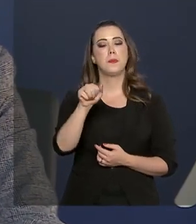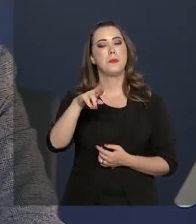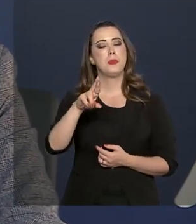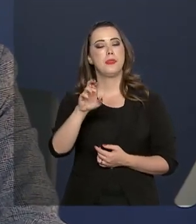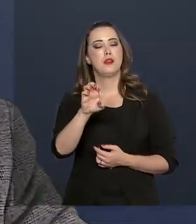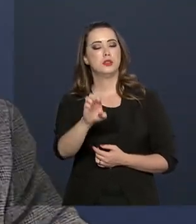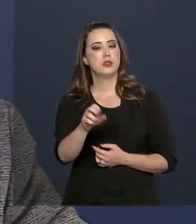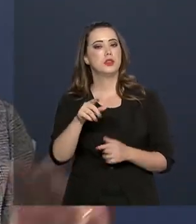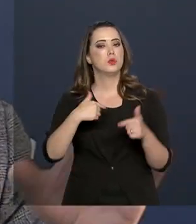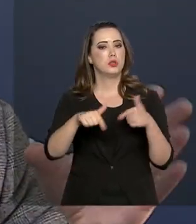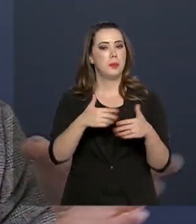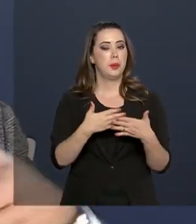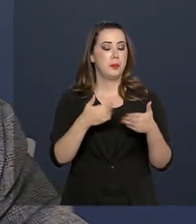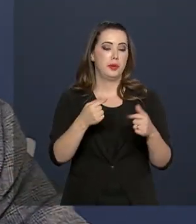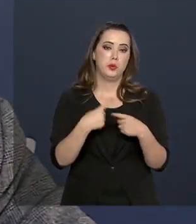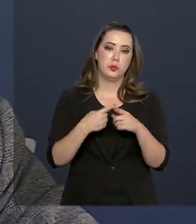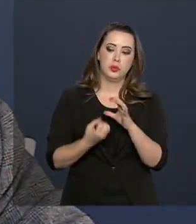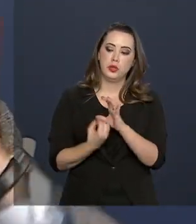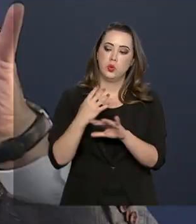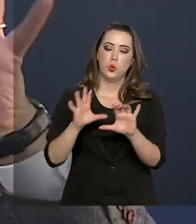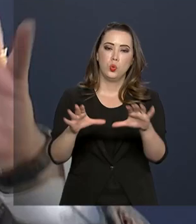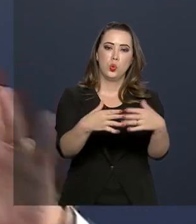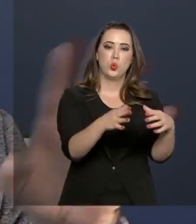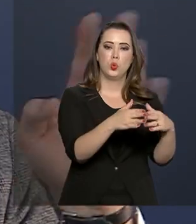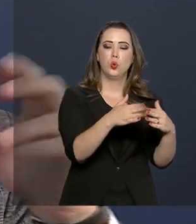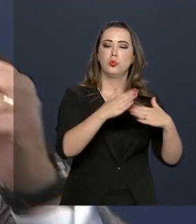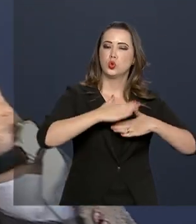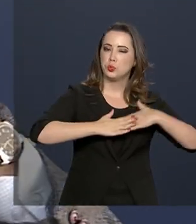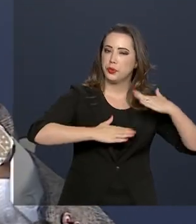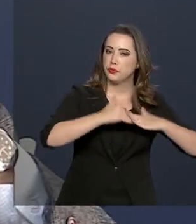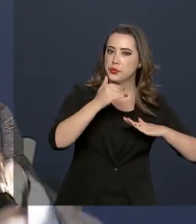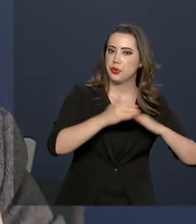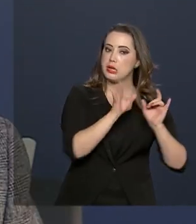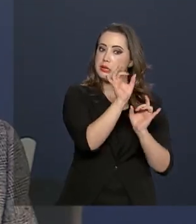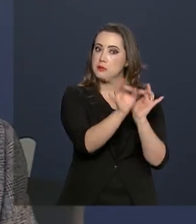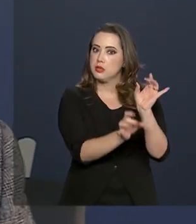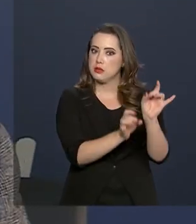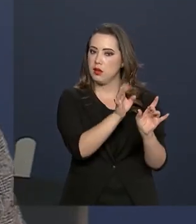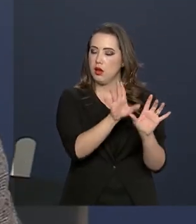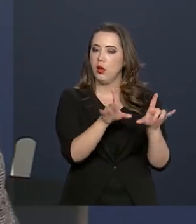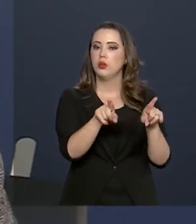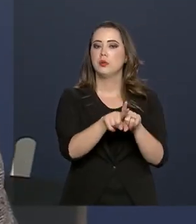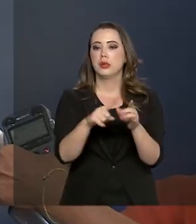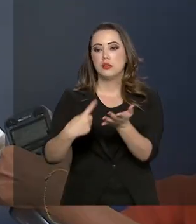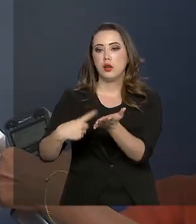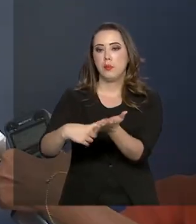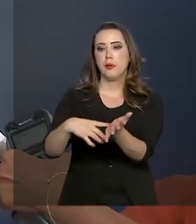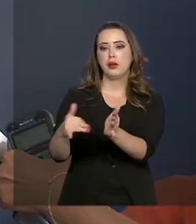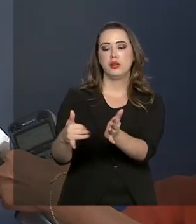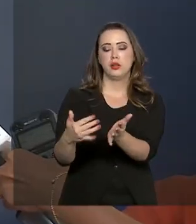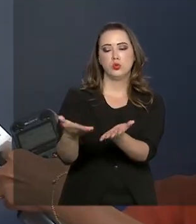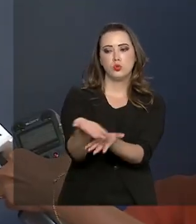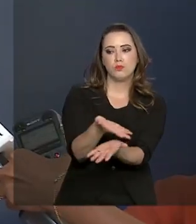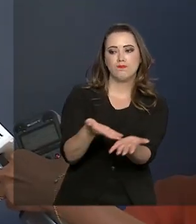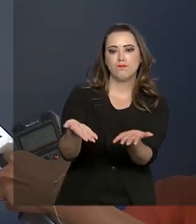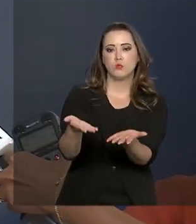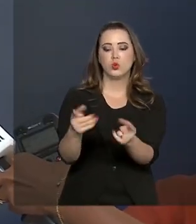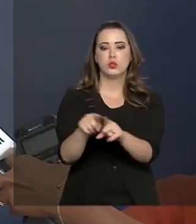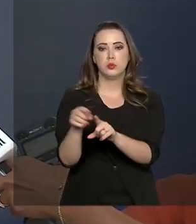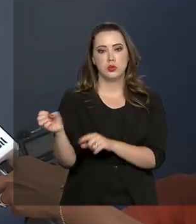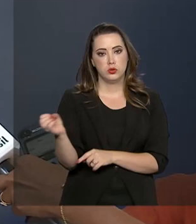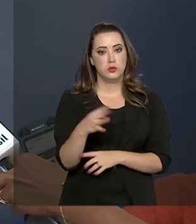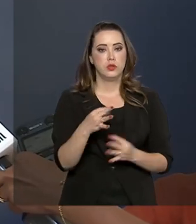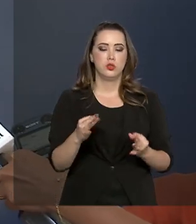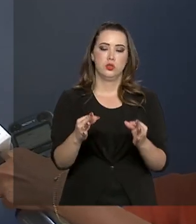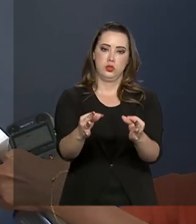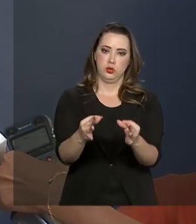reforçado com a criação de equipes especializadas medidas de conciliação e inovação para resolver os